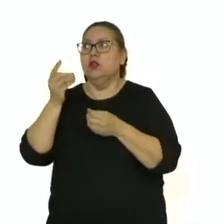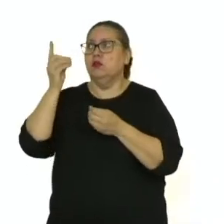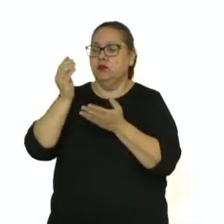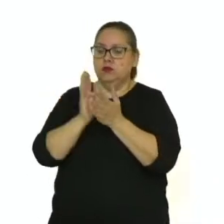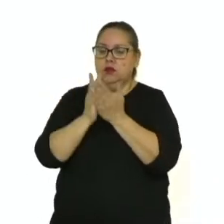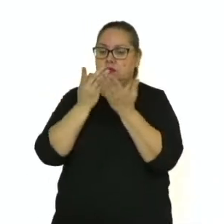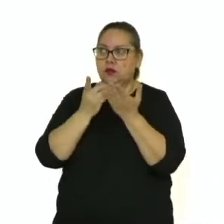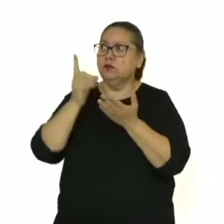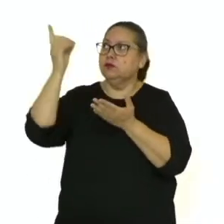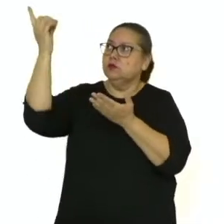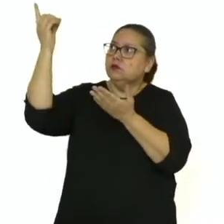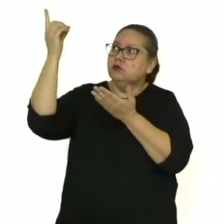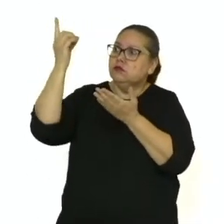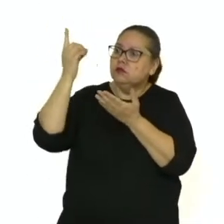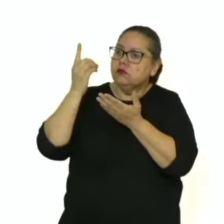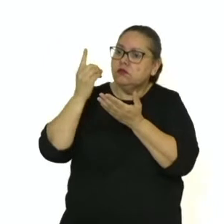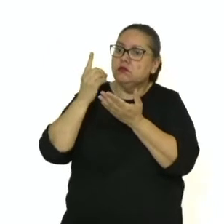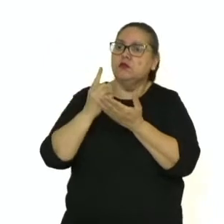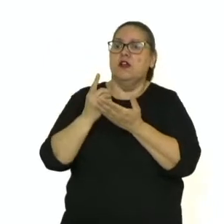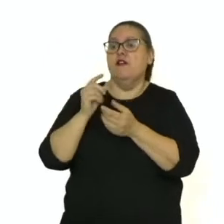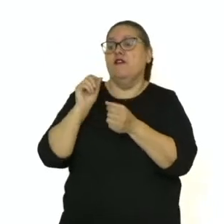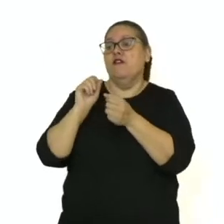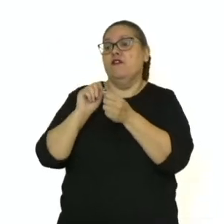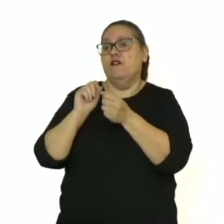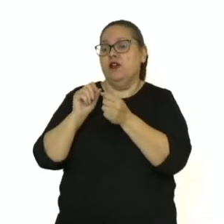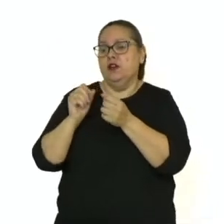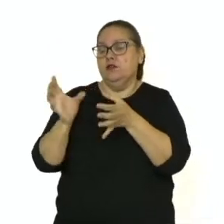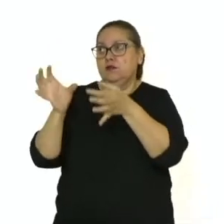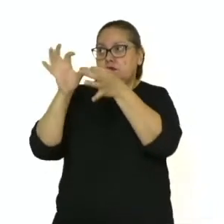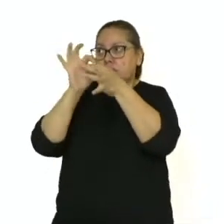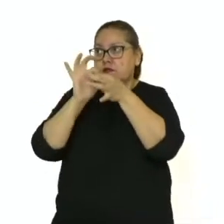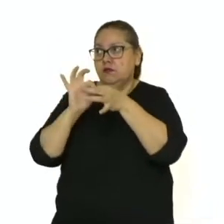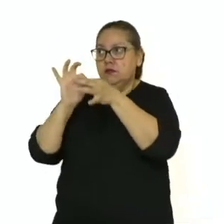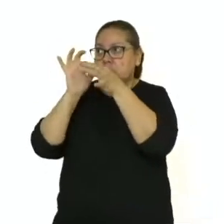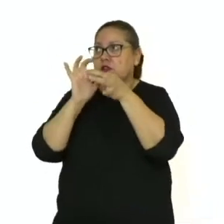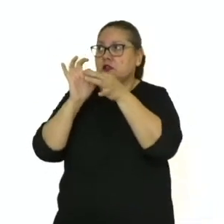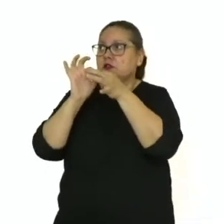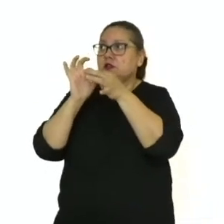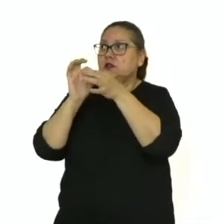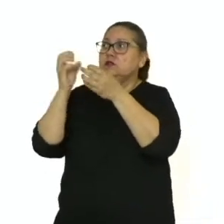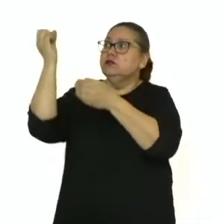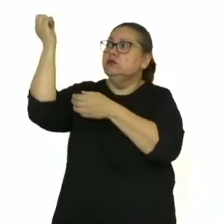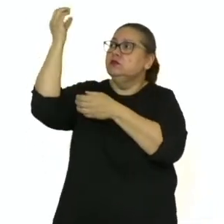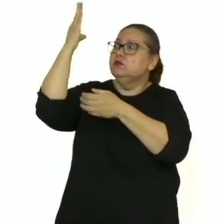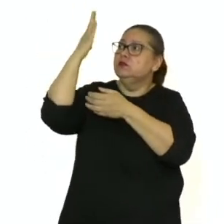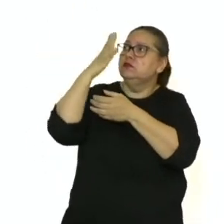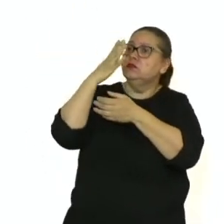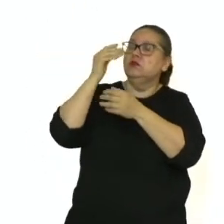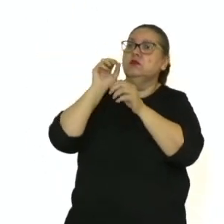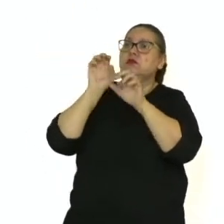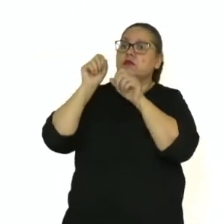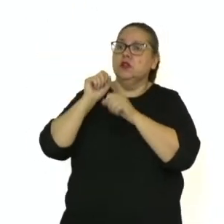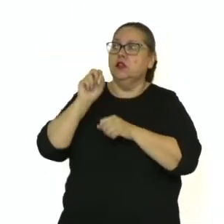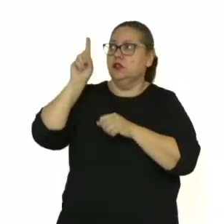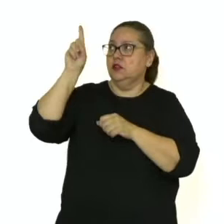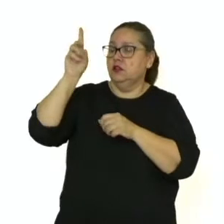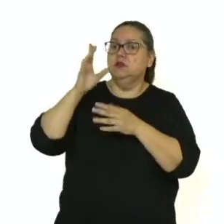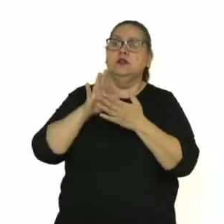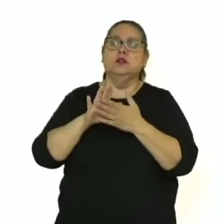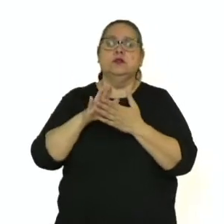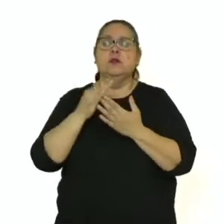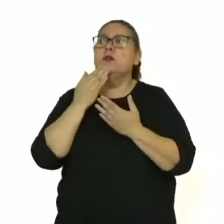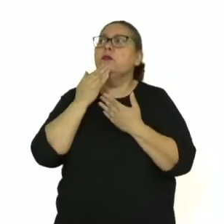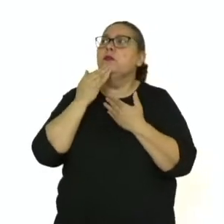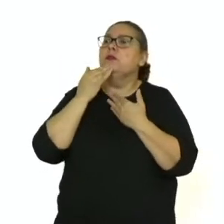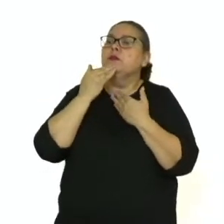bíblicas, recebe uma santa fecha uma santa aliança, recebe uma mensagem de Deus, de Yahvé, onde ele